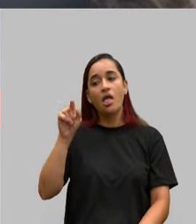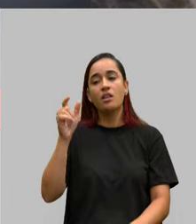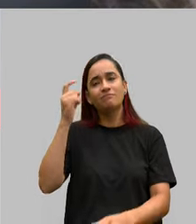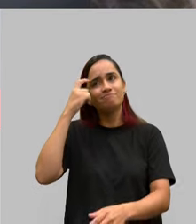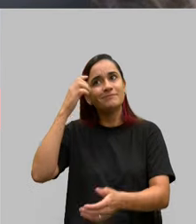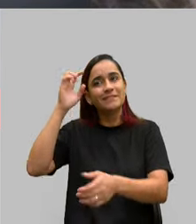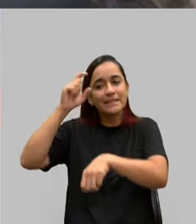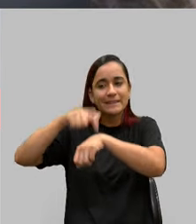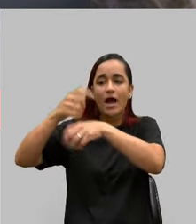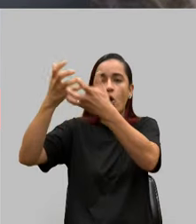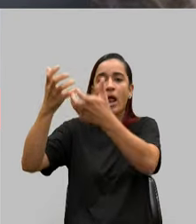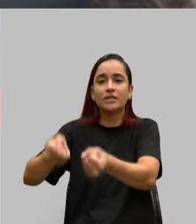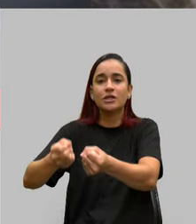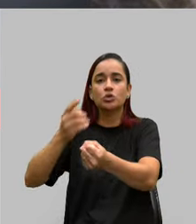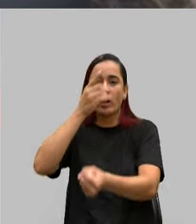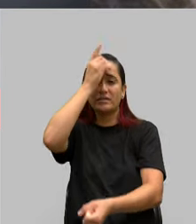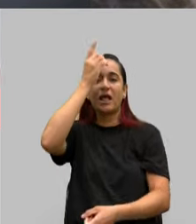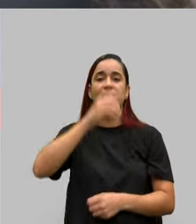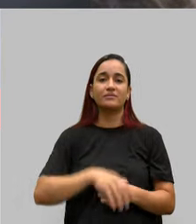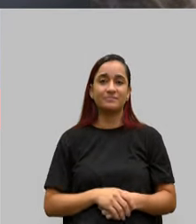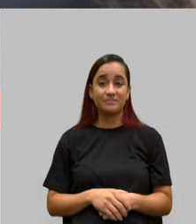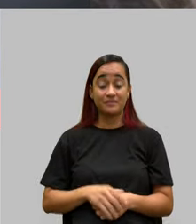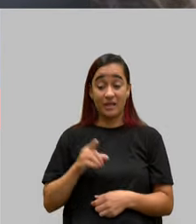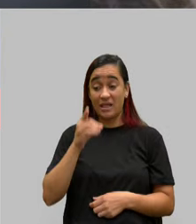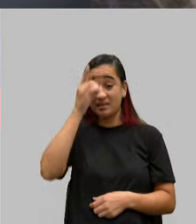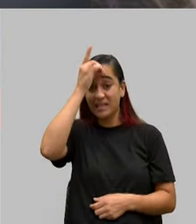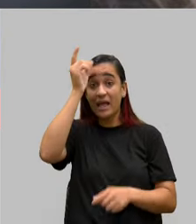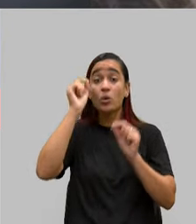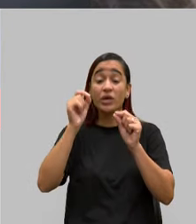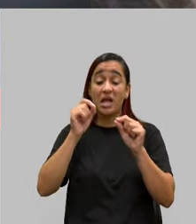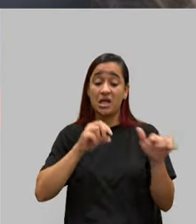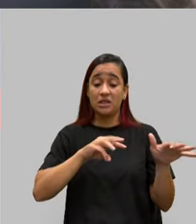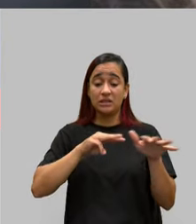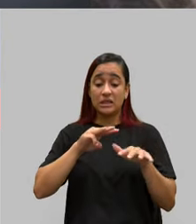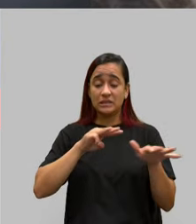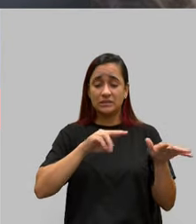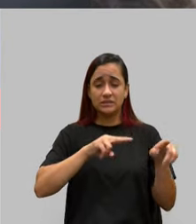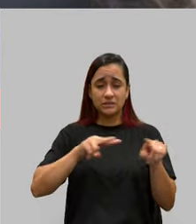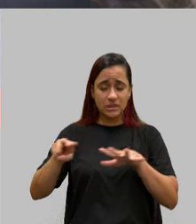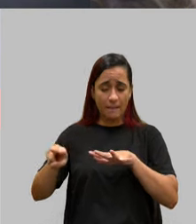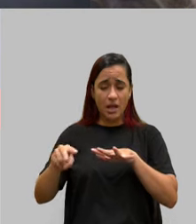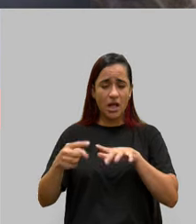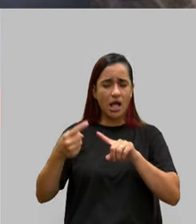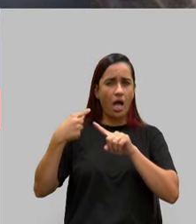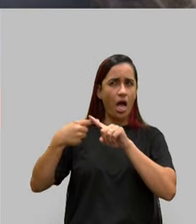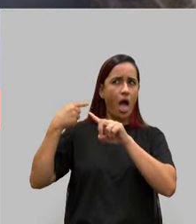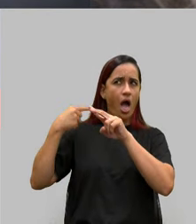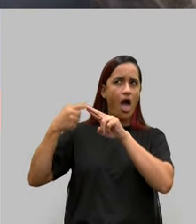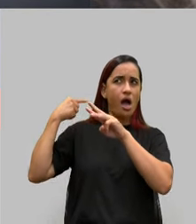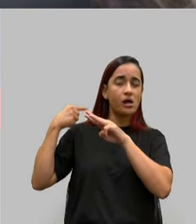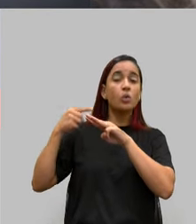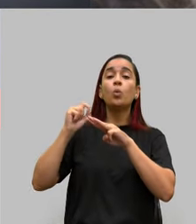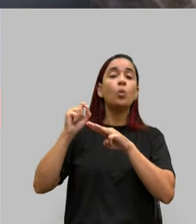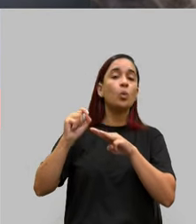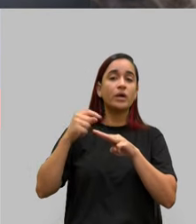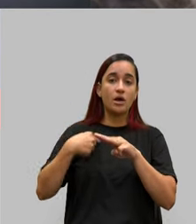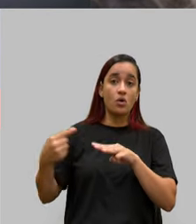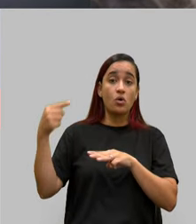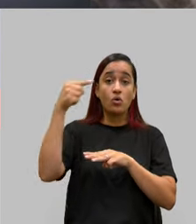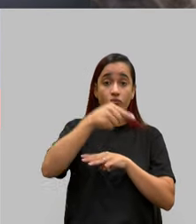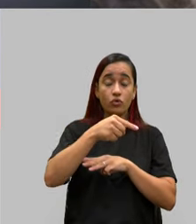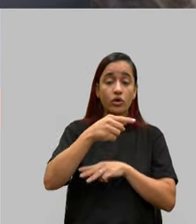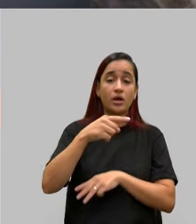ideia ideia essa que há TR semanas atrás nós estivemos na Suprema no gabinete do ministro